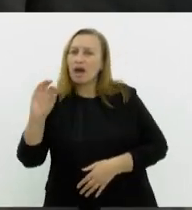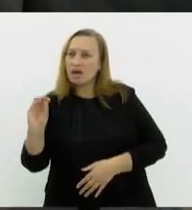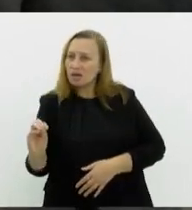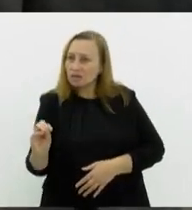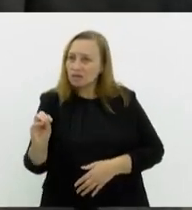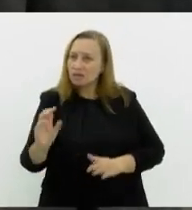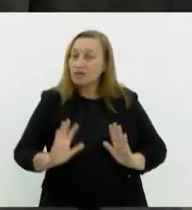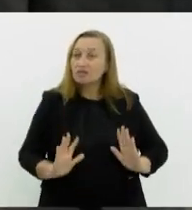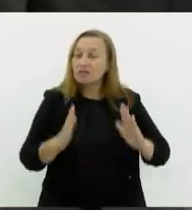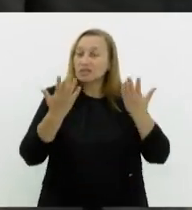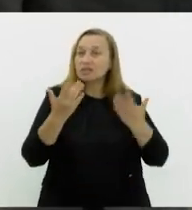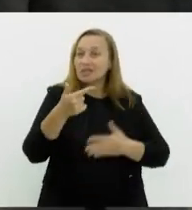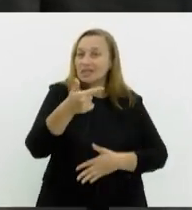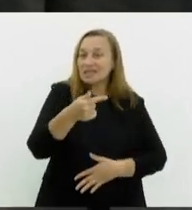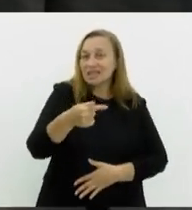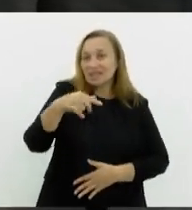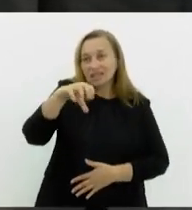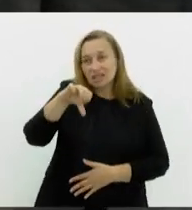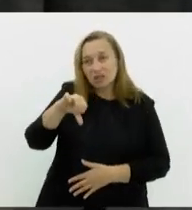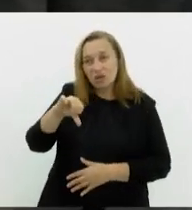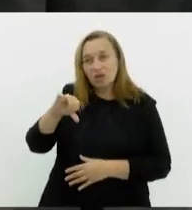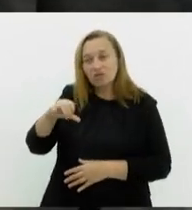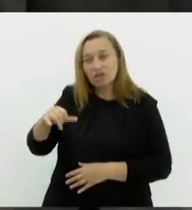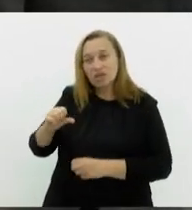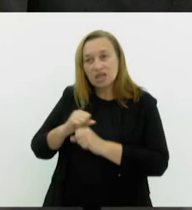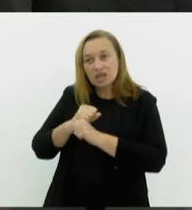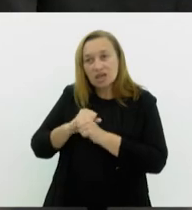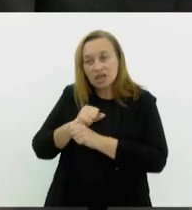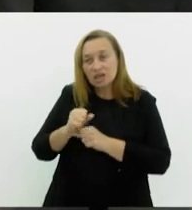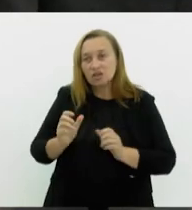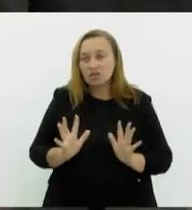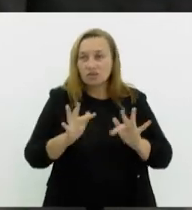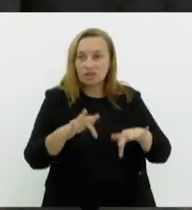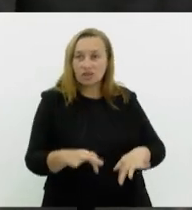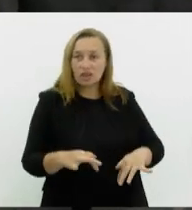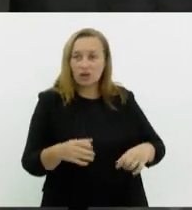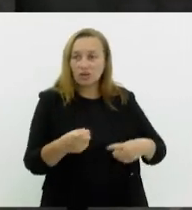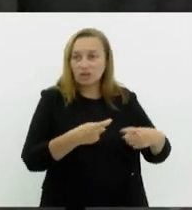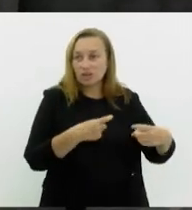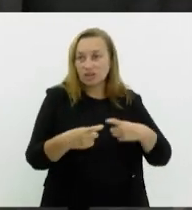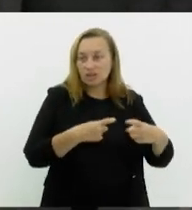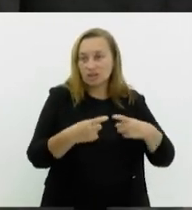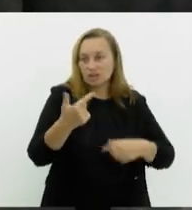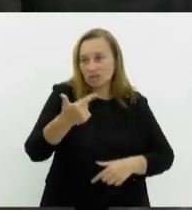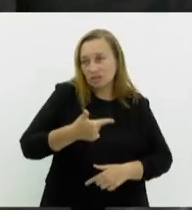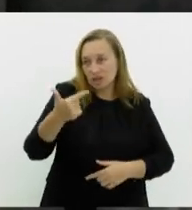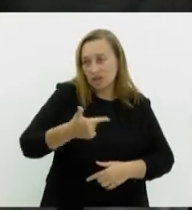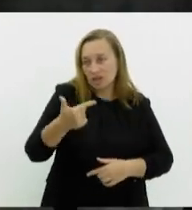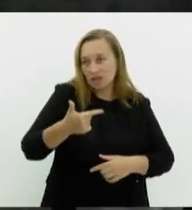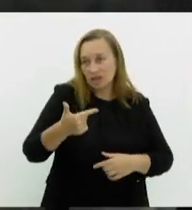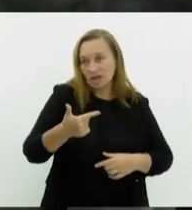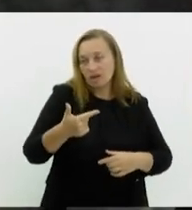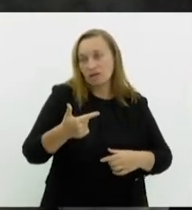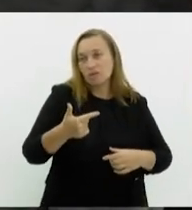se comemora 79 anos do final da Segunda Guerra Mundial, quando os aliados